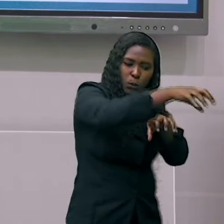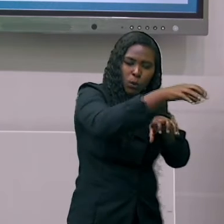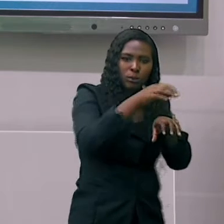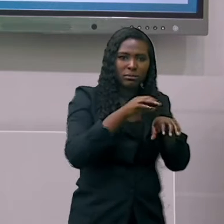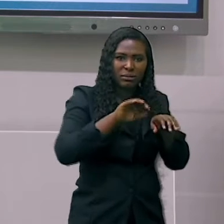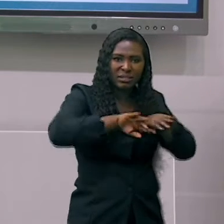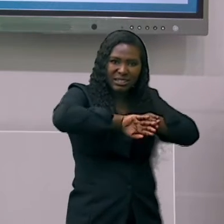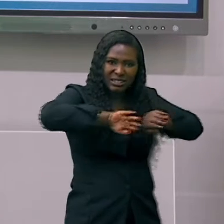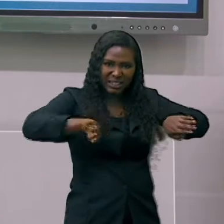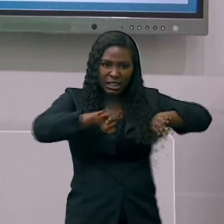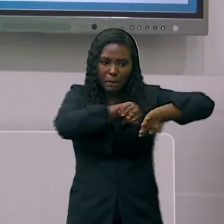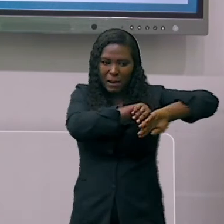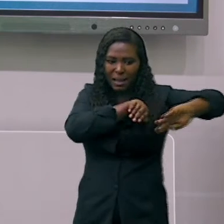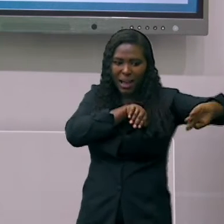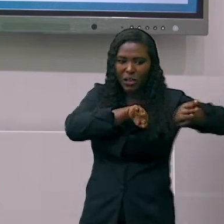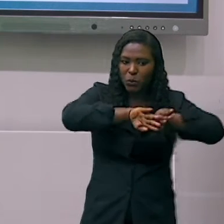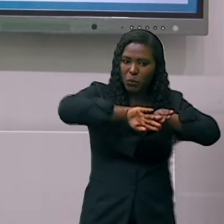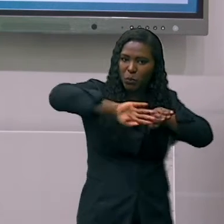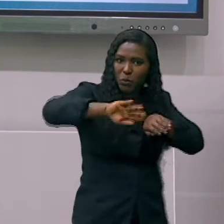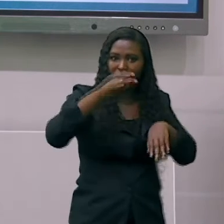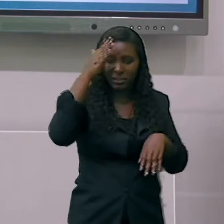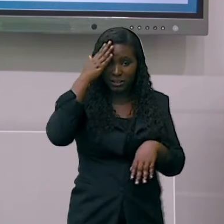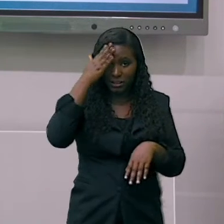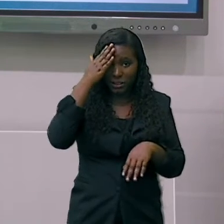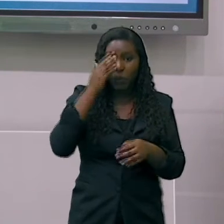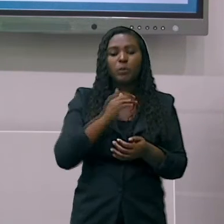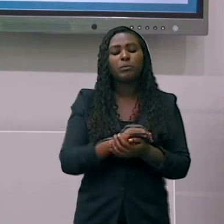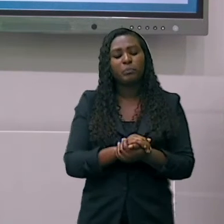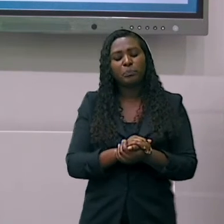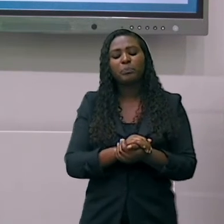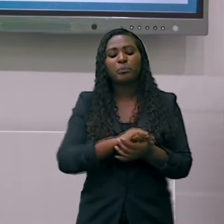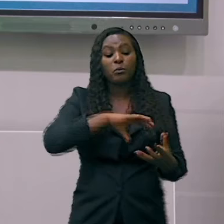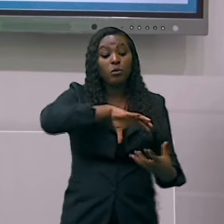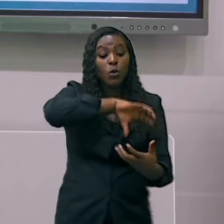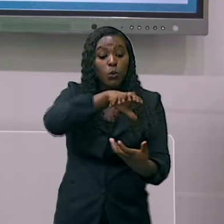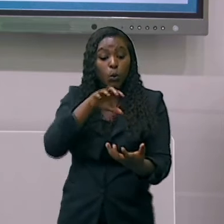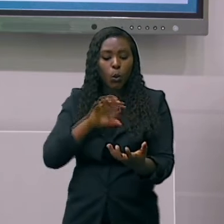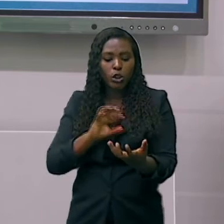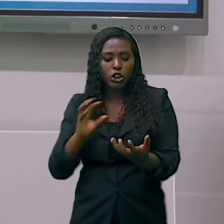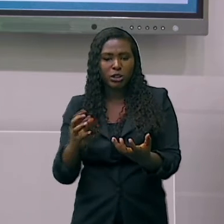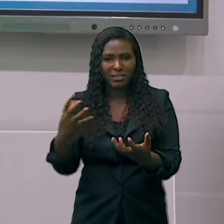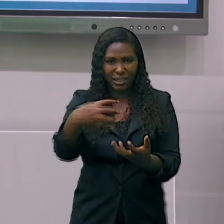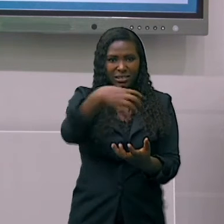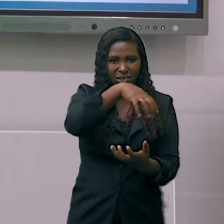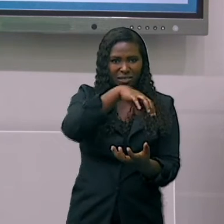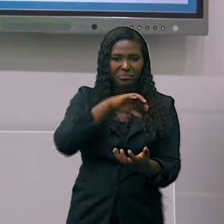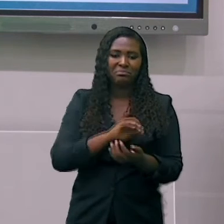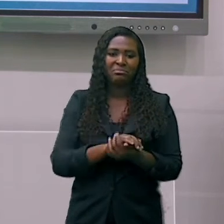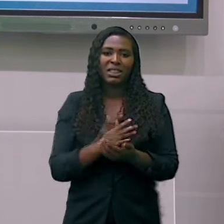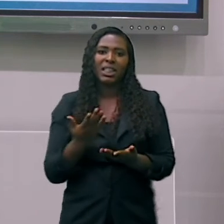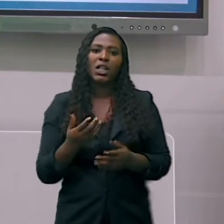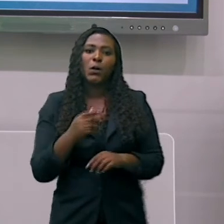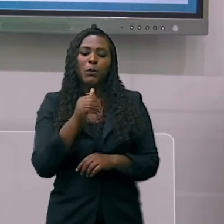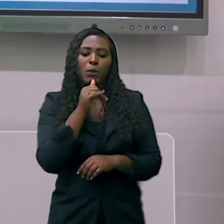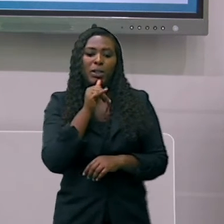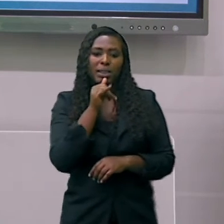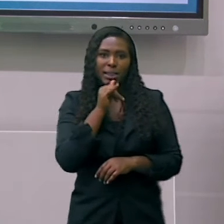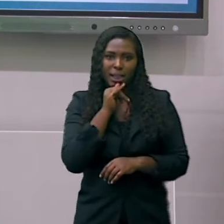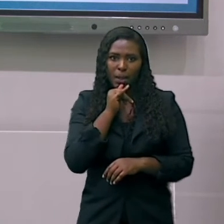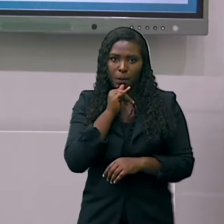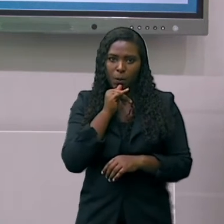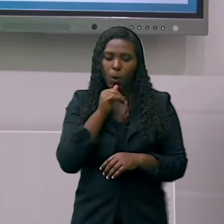continentes. Eles constituem um corpo de água delimitado por uma porção de terras. E